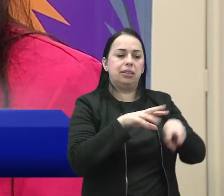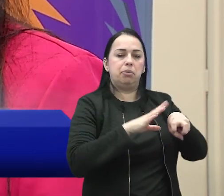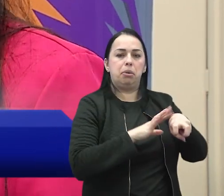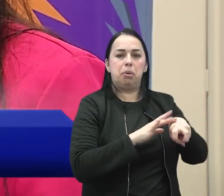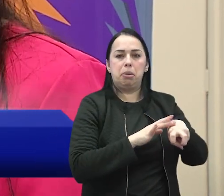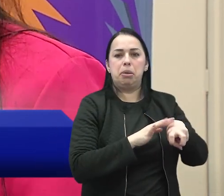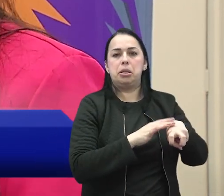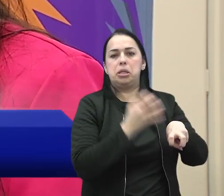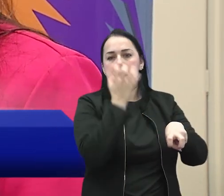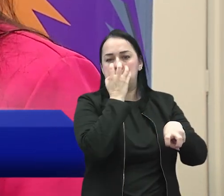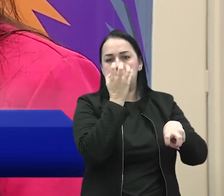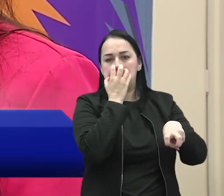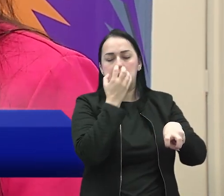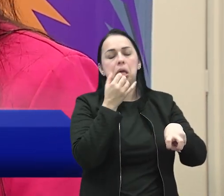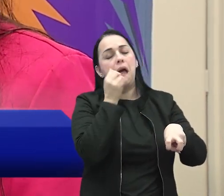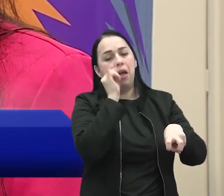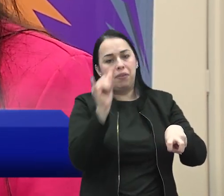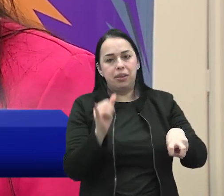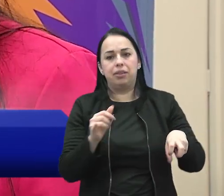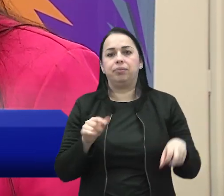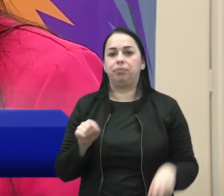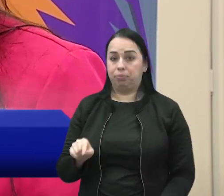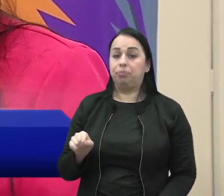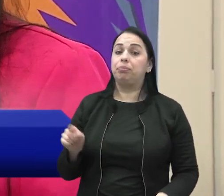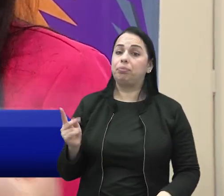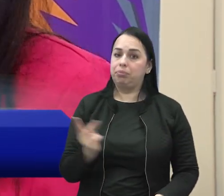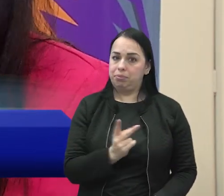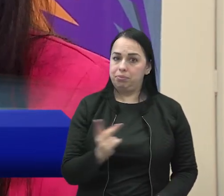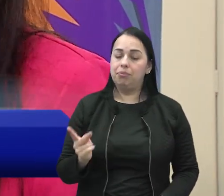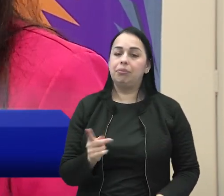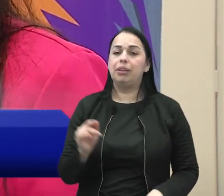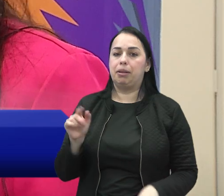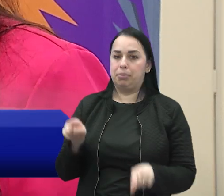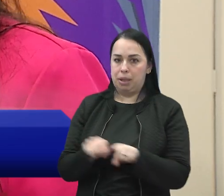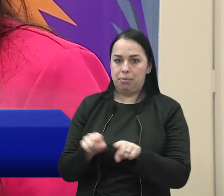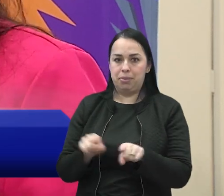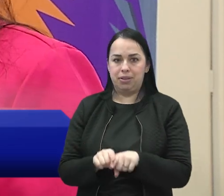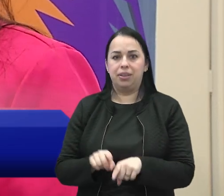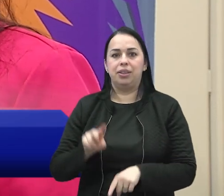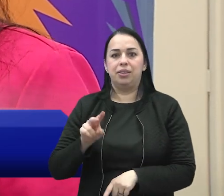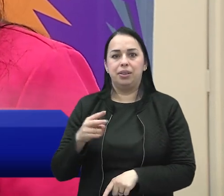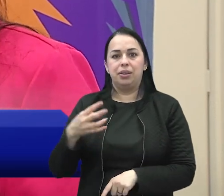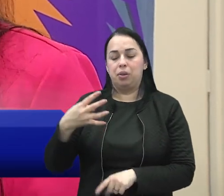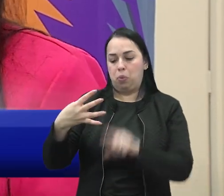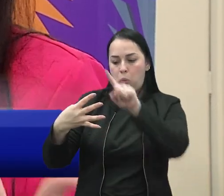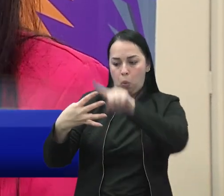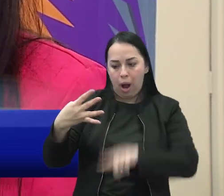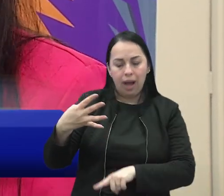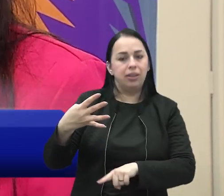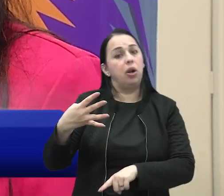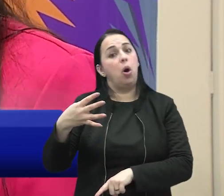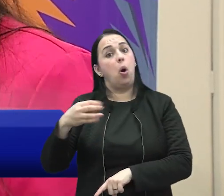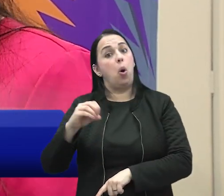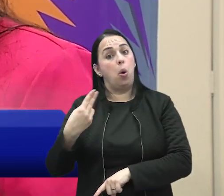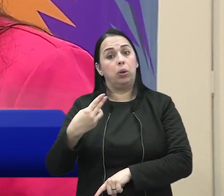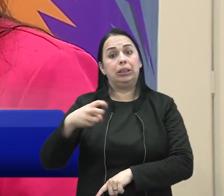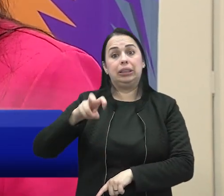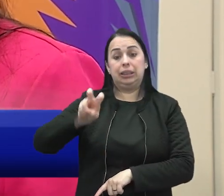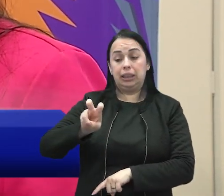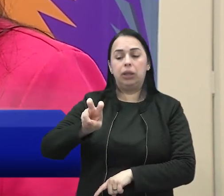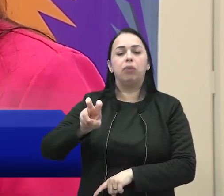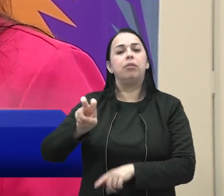os cães, que geralmente levam a sinais clínicos muito graves. Para os gatos também tem a sua essencial, que são as quádruplas